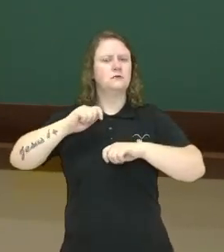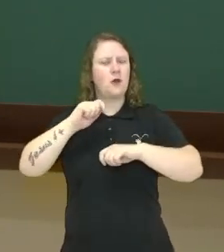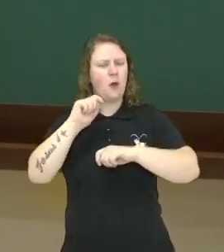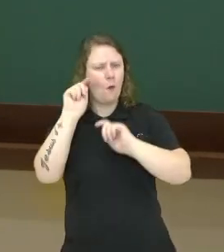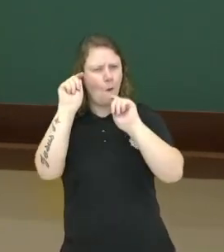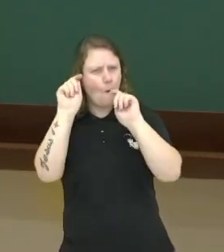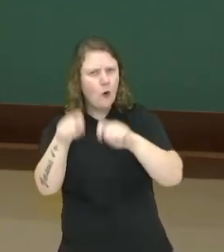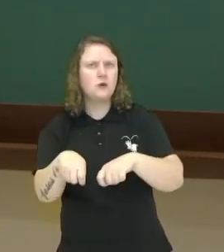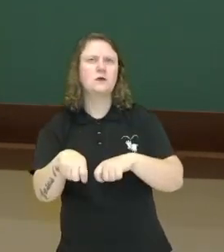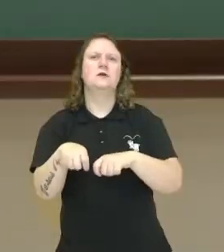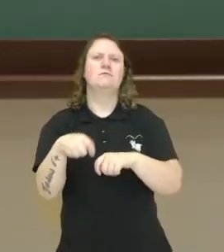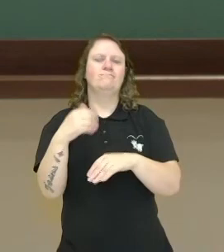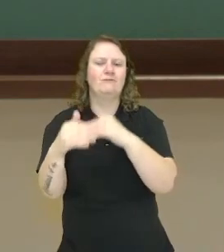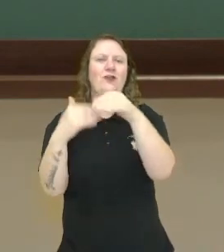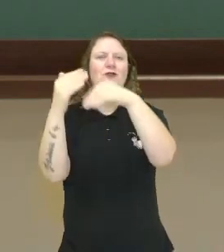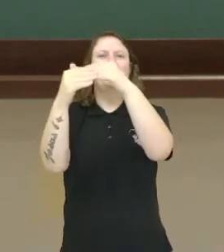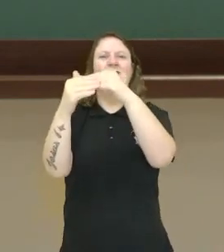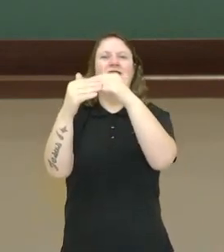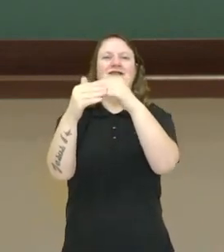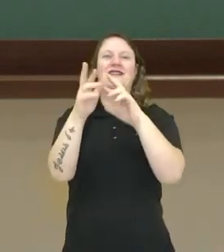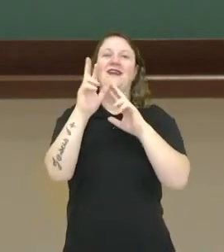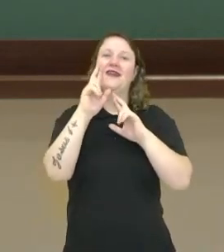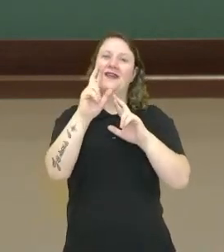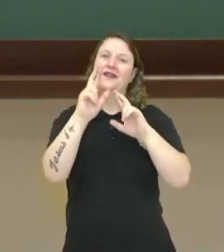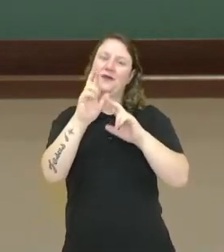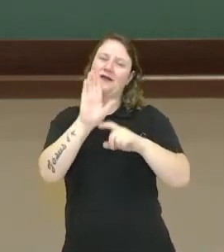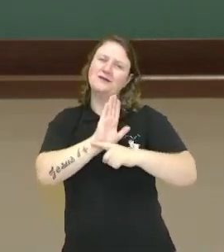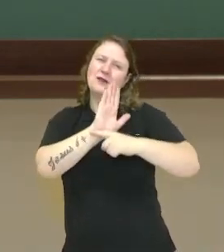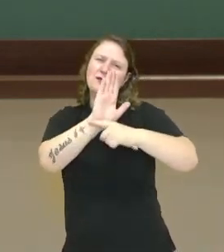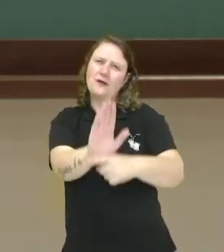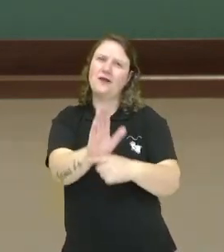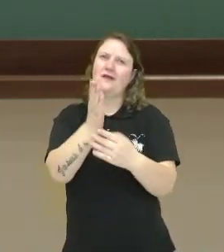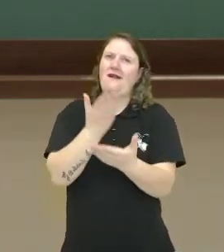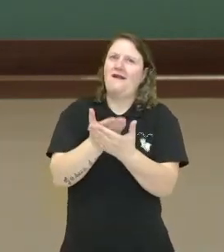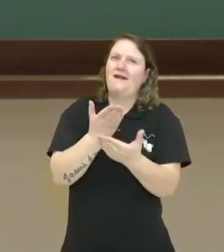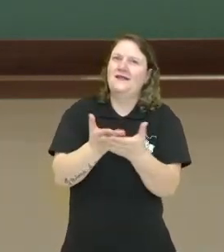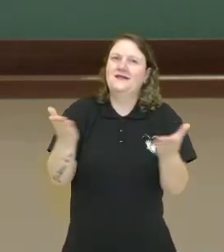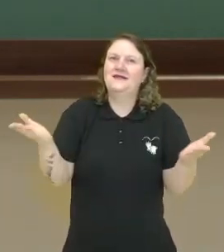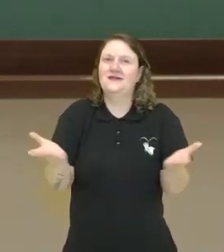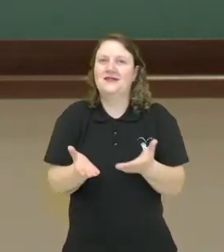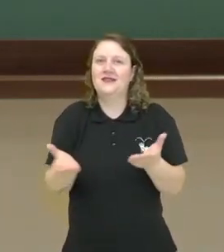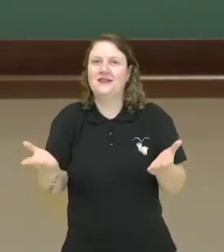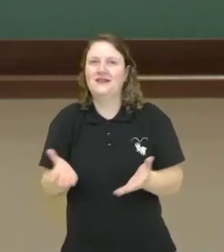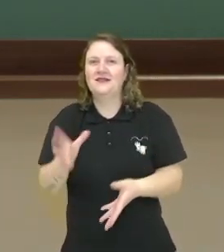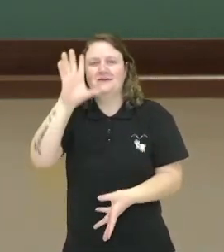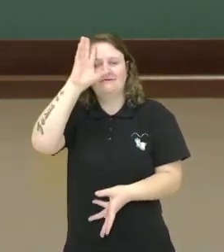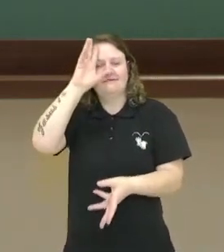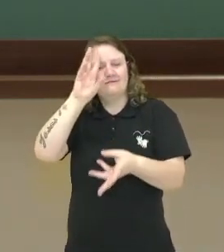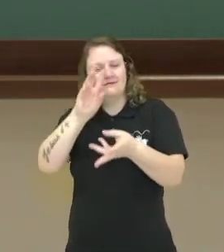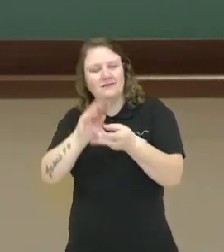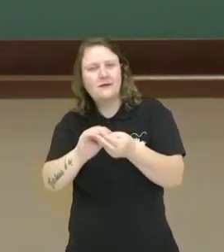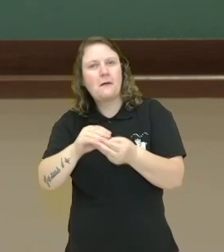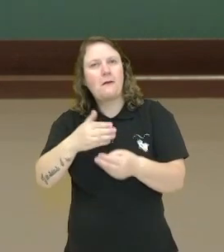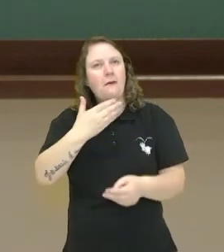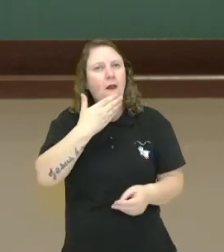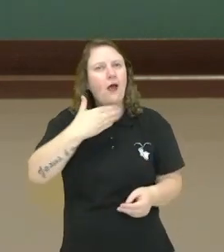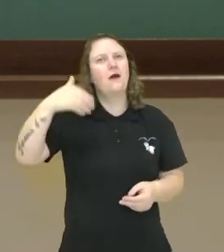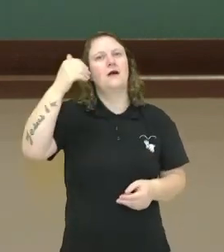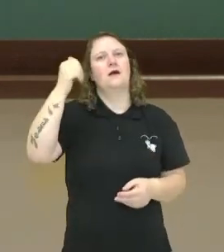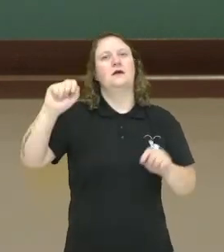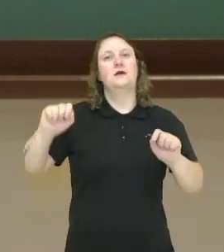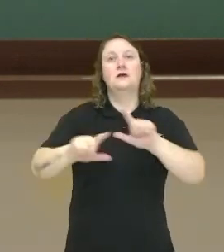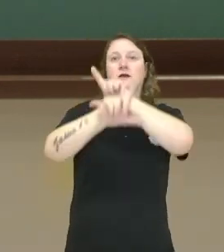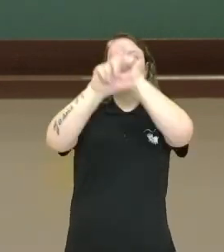potência emergente. Eu espero ter contribuído na aula de hoje com vocês, que vocês tenham entendido um pouquinho mais dessa